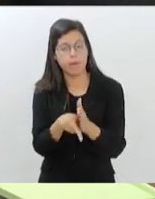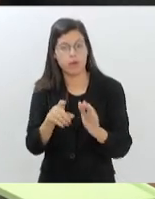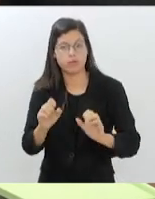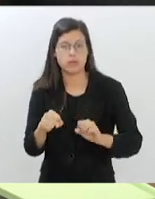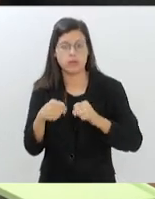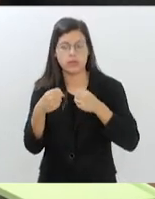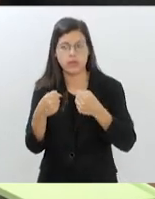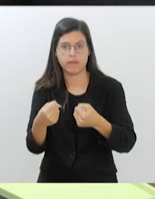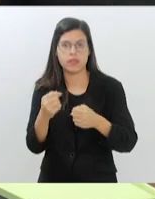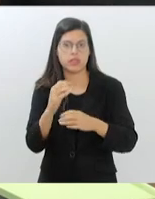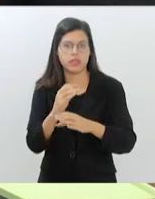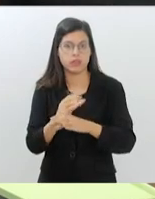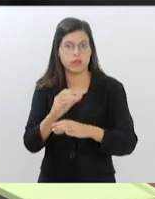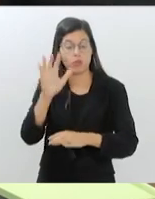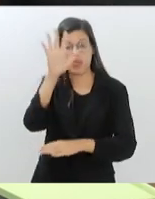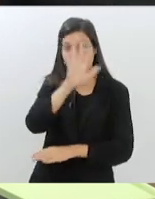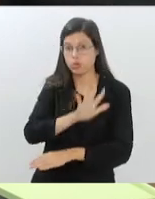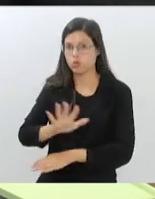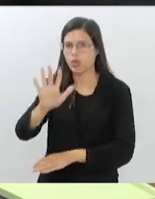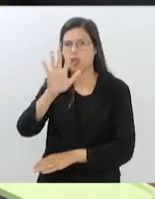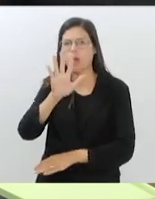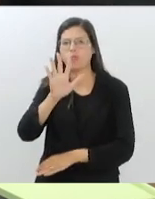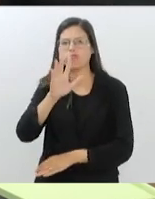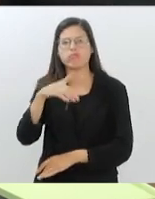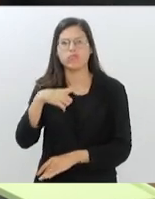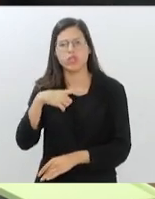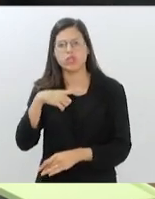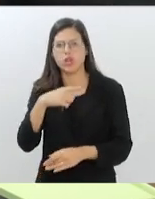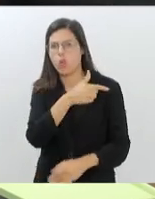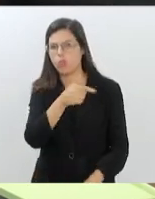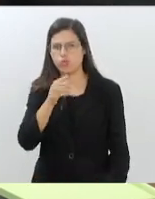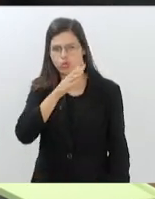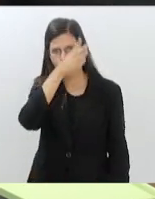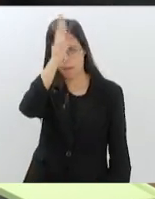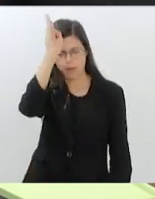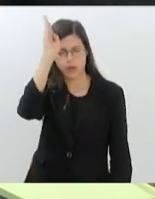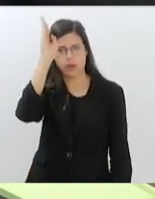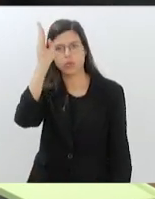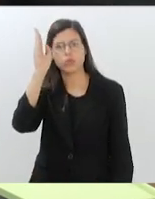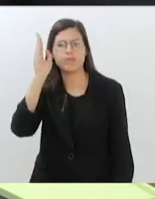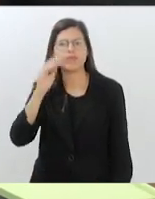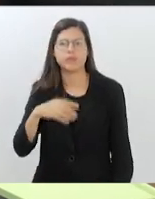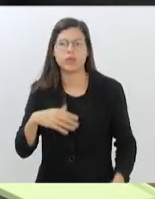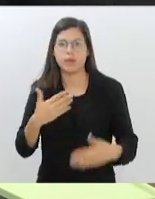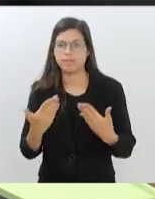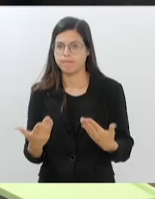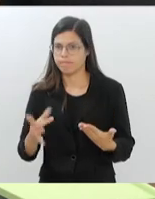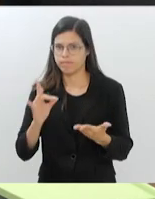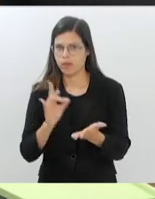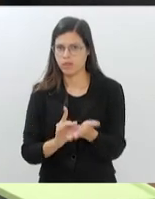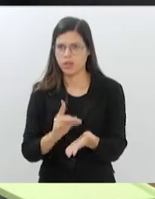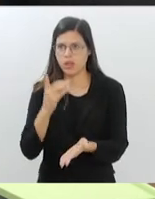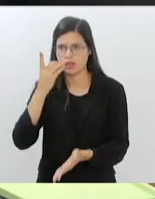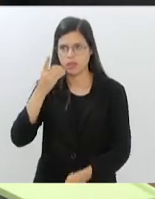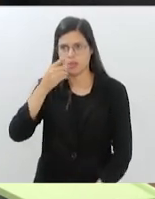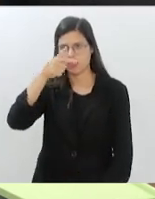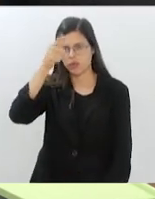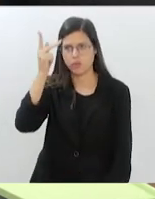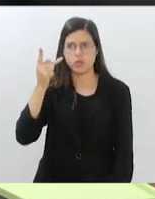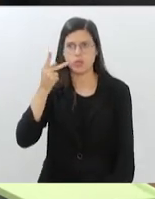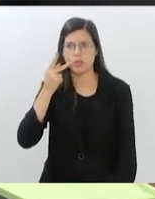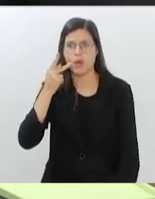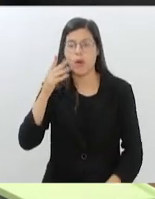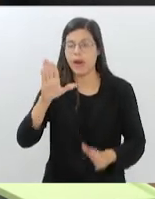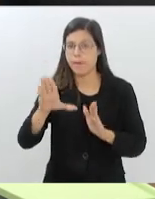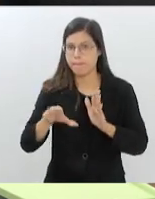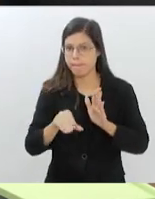tinha muitos brigadistas Então na verdade Deputado luí Paulo e outros as emendas que a gente